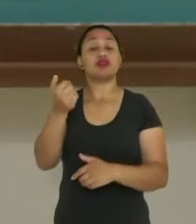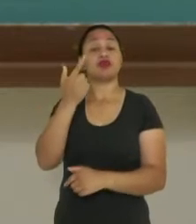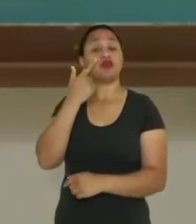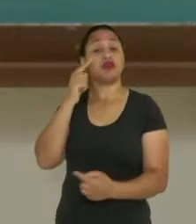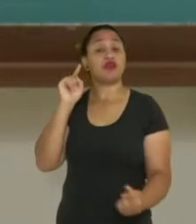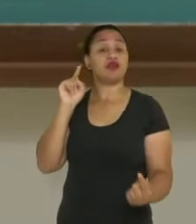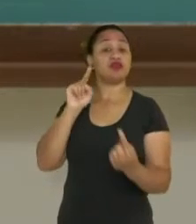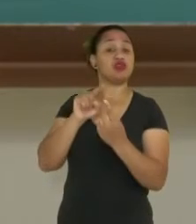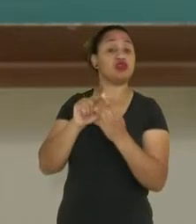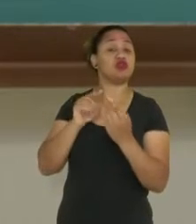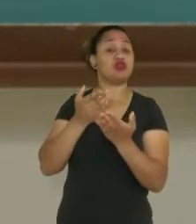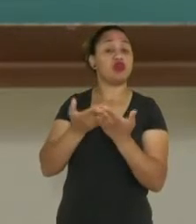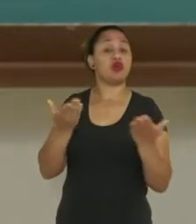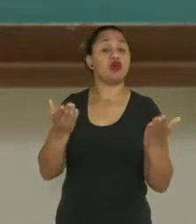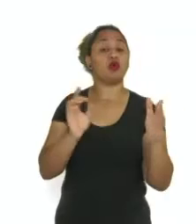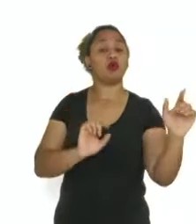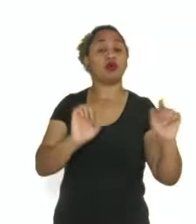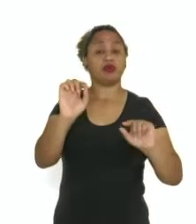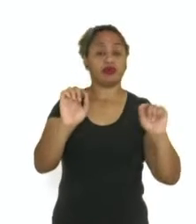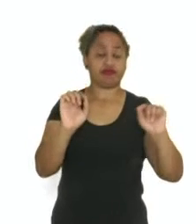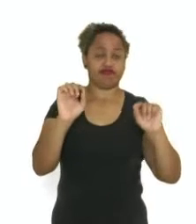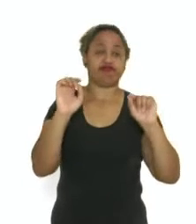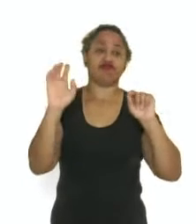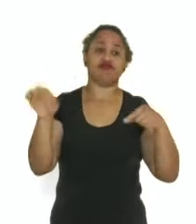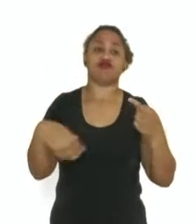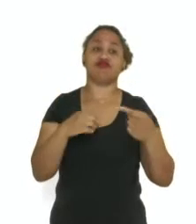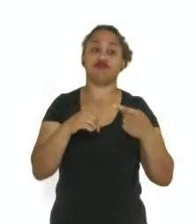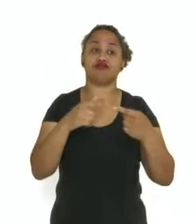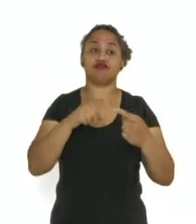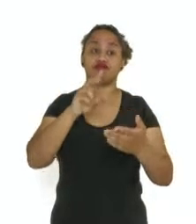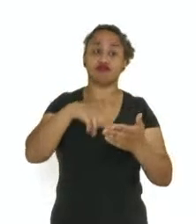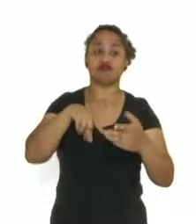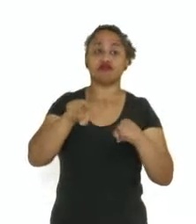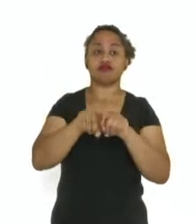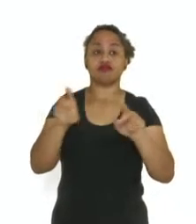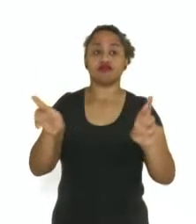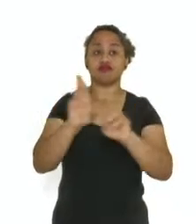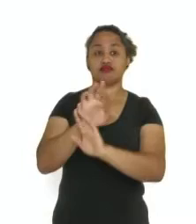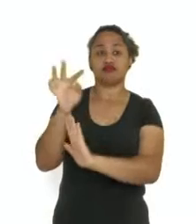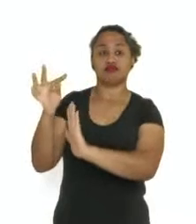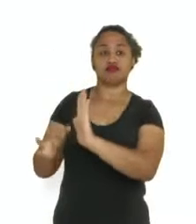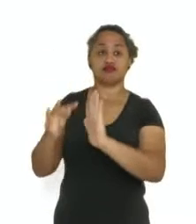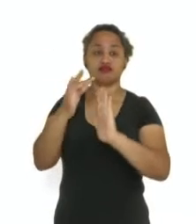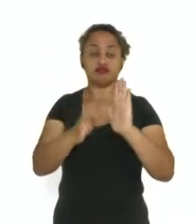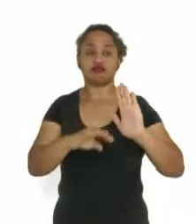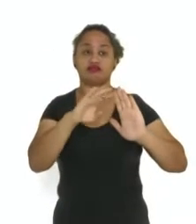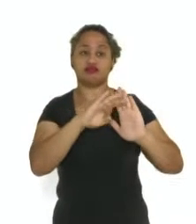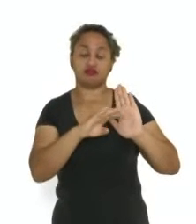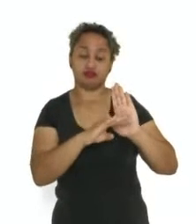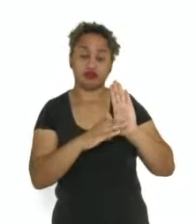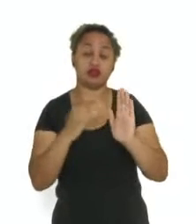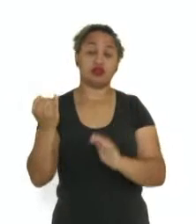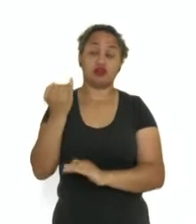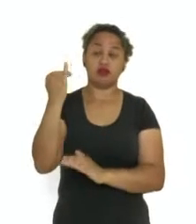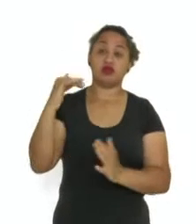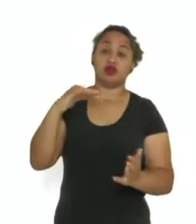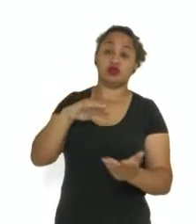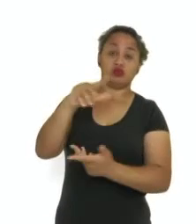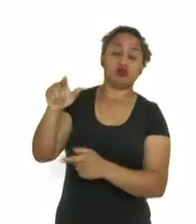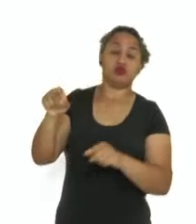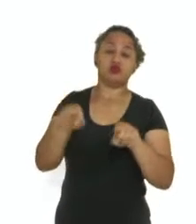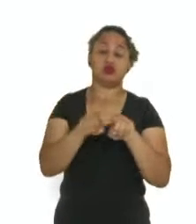nossos objetivos. São eles: ler e relacionar textos normativos de importância universal